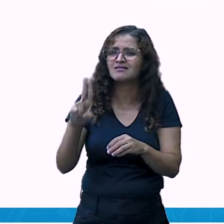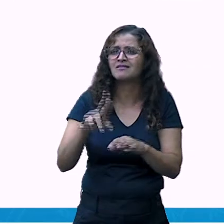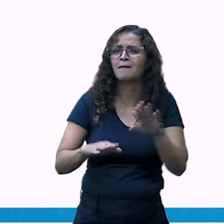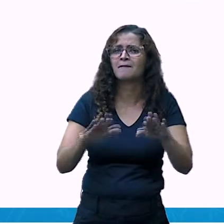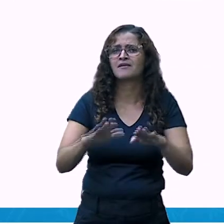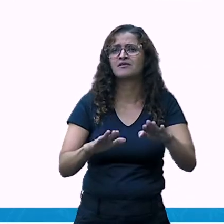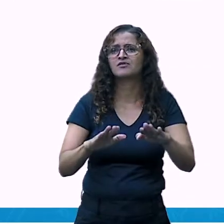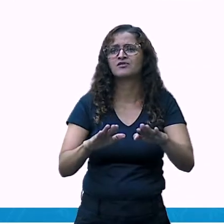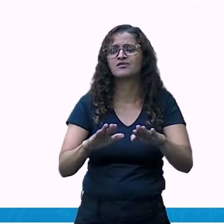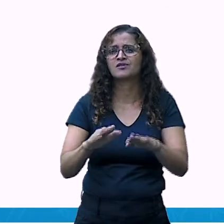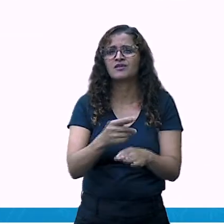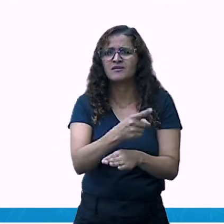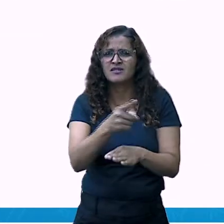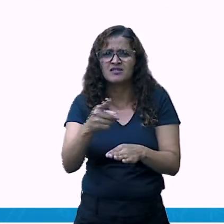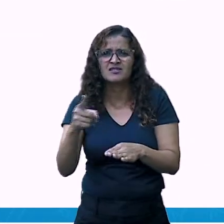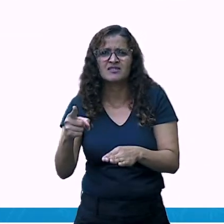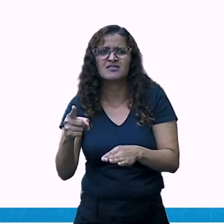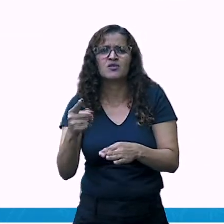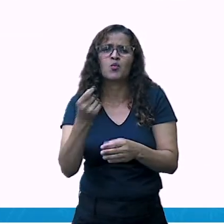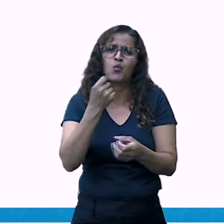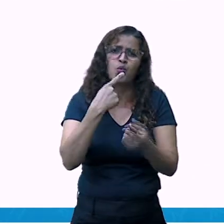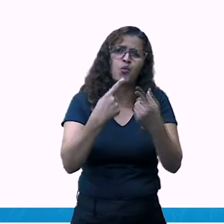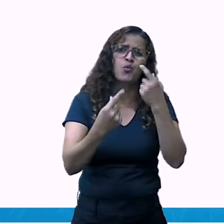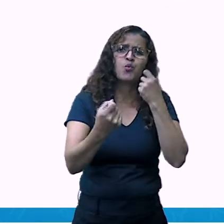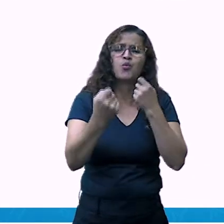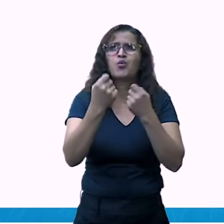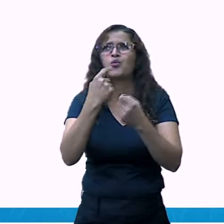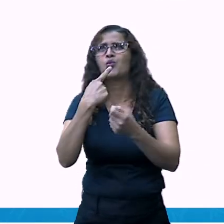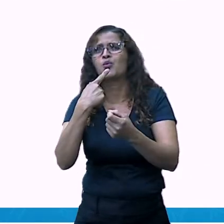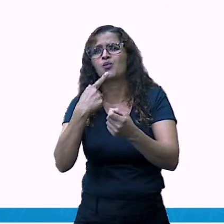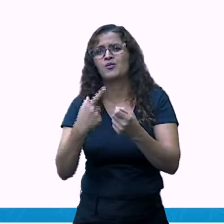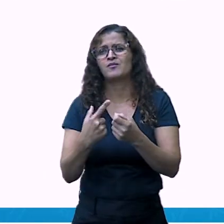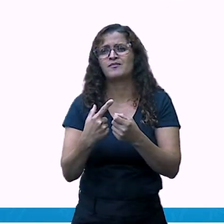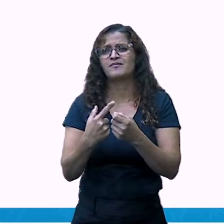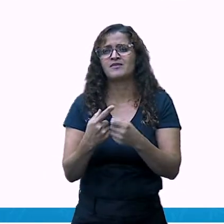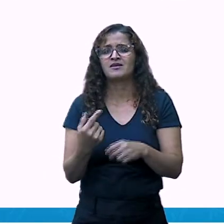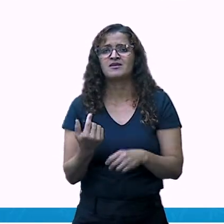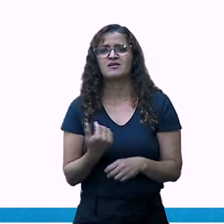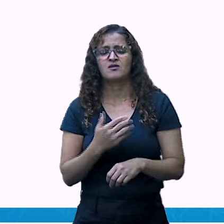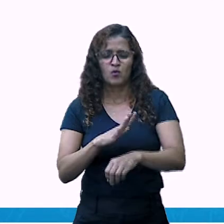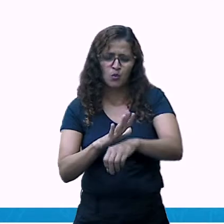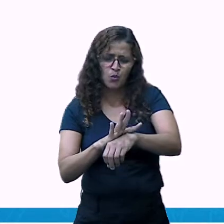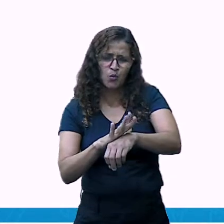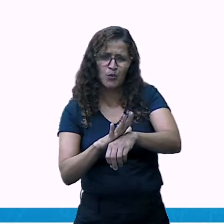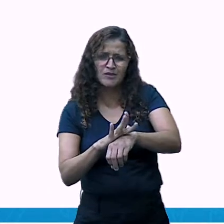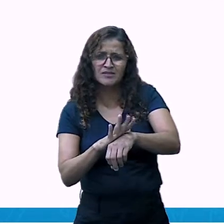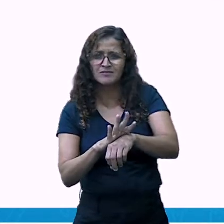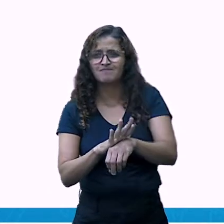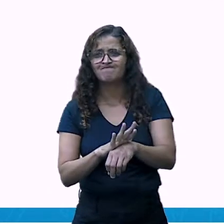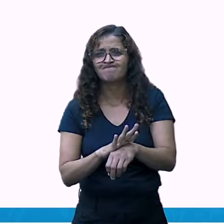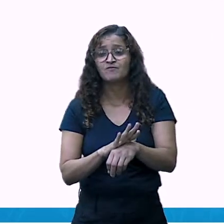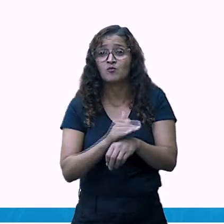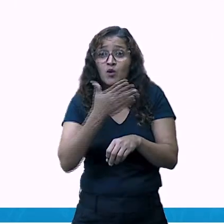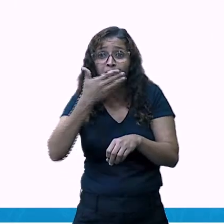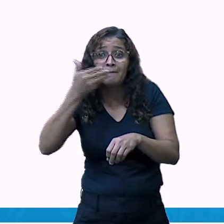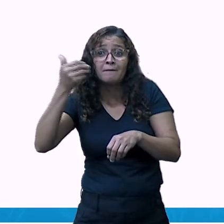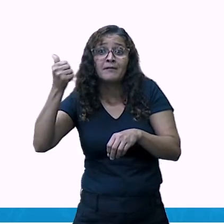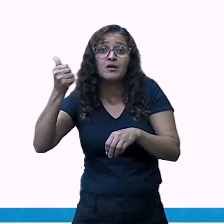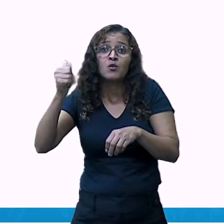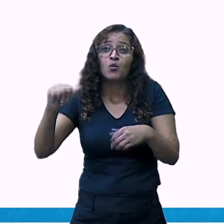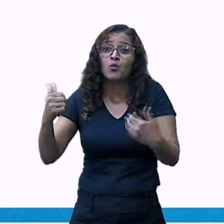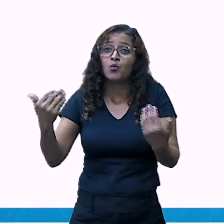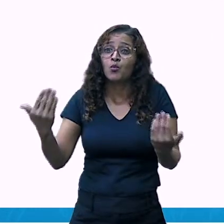de azitromicina, de penicilina ou qualquer outro antibiótico, você pode ter